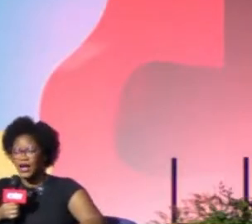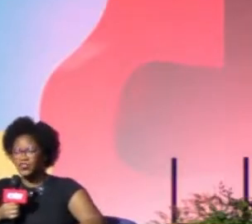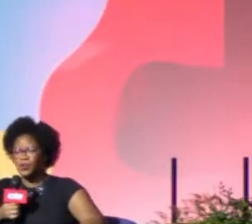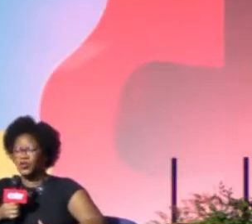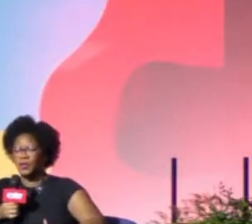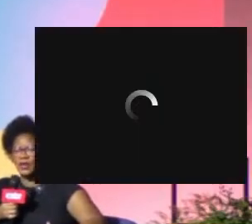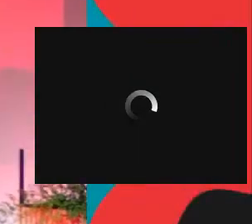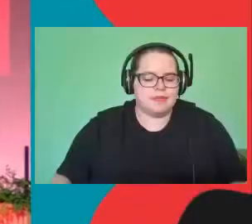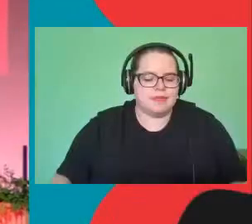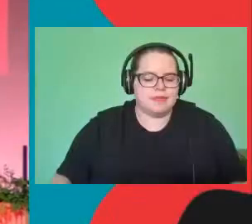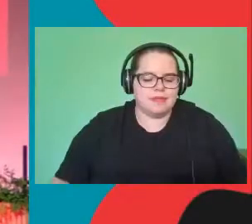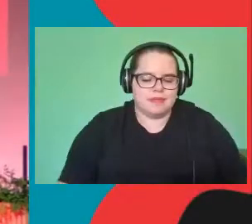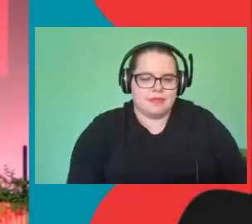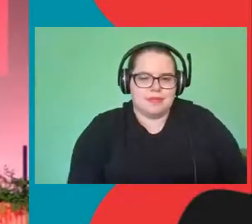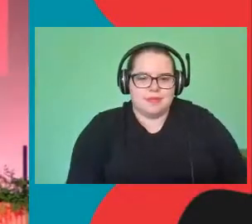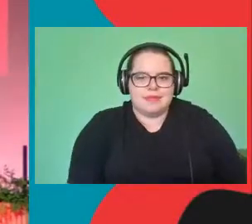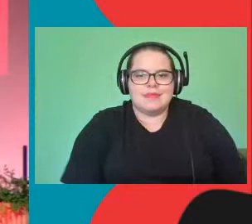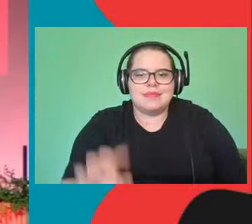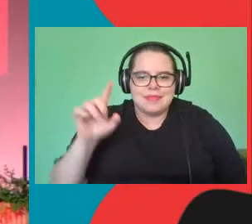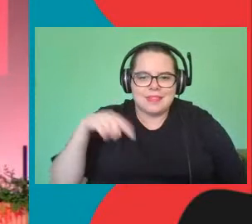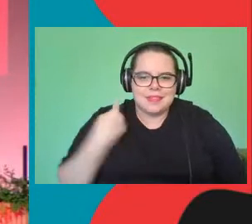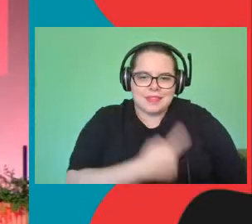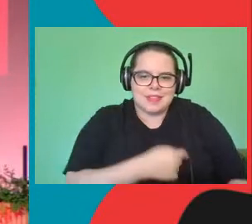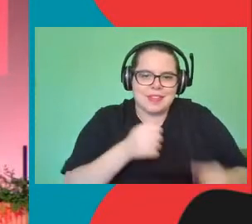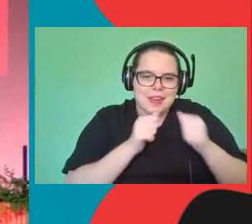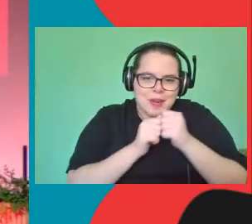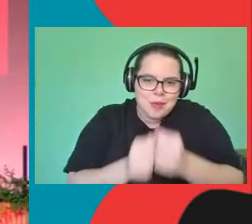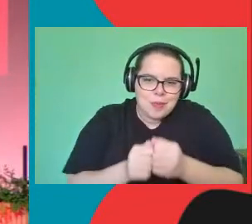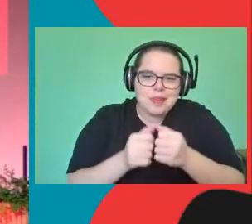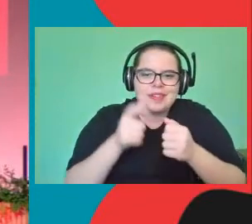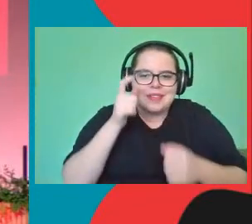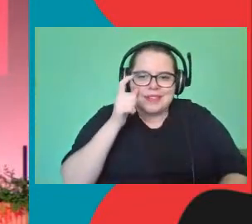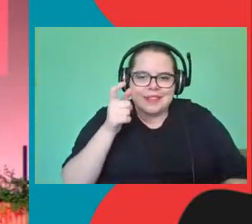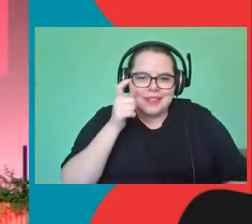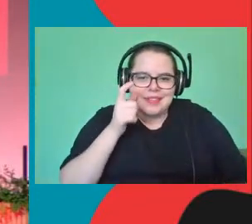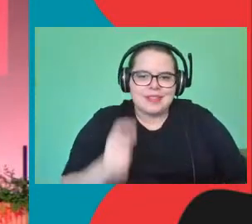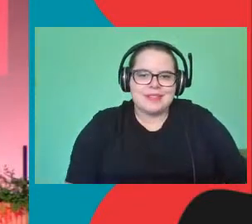foi lá, já mandou uma mensagem.